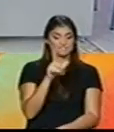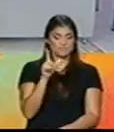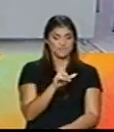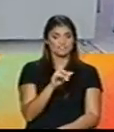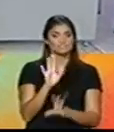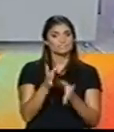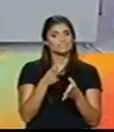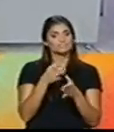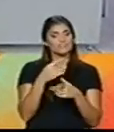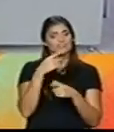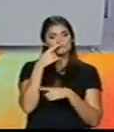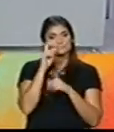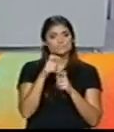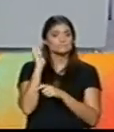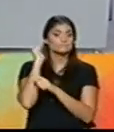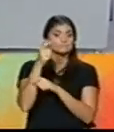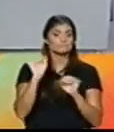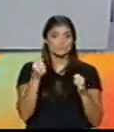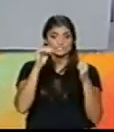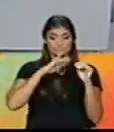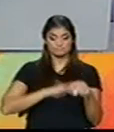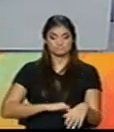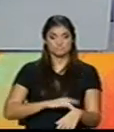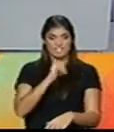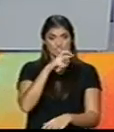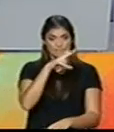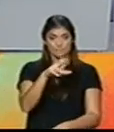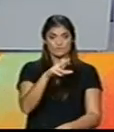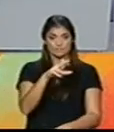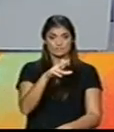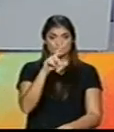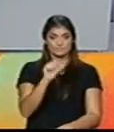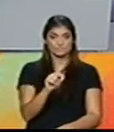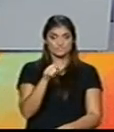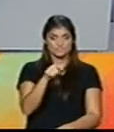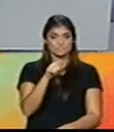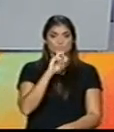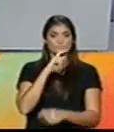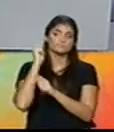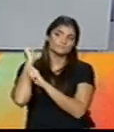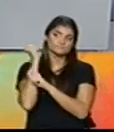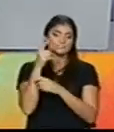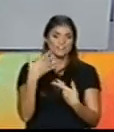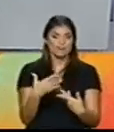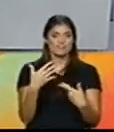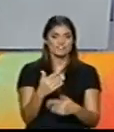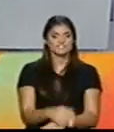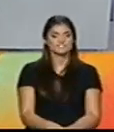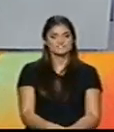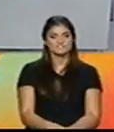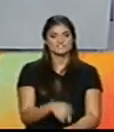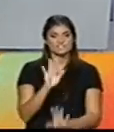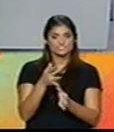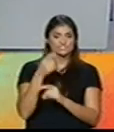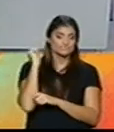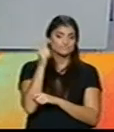Já, então, quem usa os machados para aliviar o stress? Imagina. O Edvor Mendonça deixou de cantar o fado e passou a lançar não, o Machado. Não, ele hoje já está sem parecida. Stress nenhum, está farto de